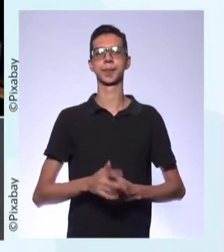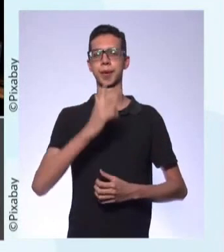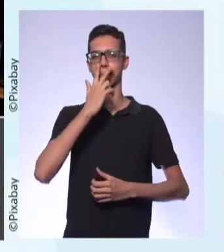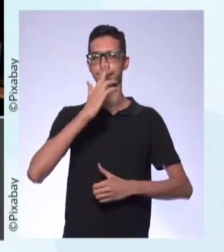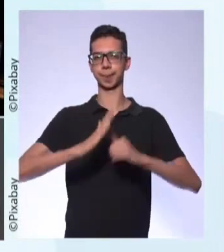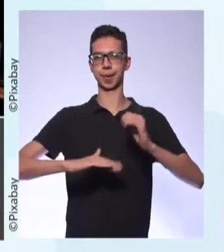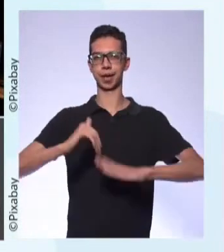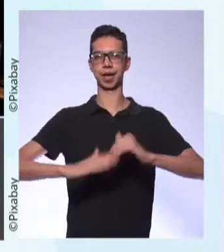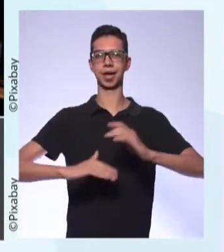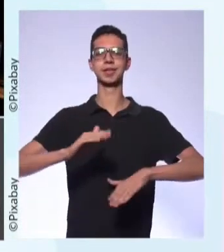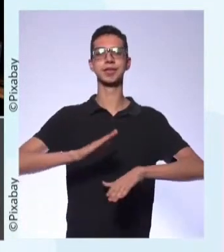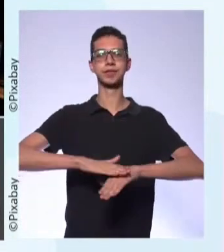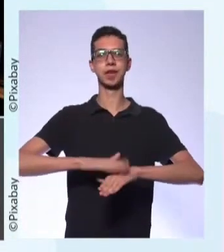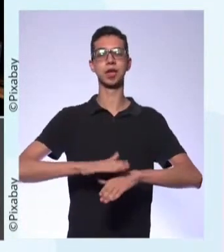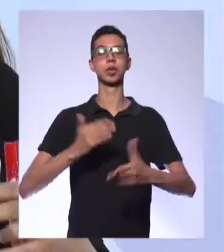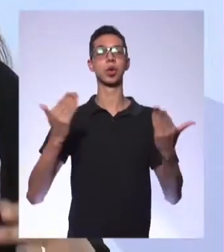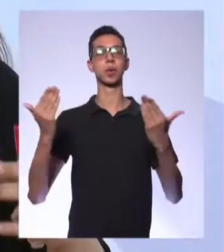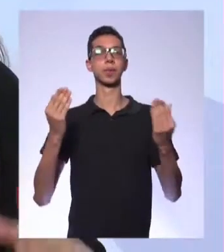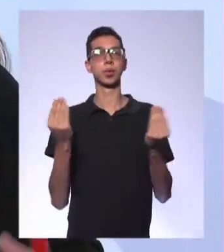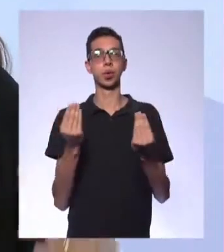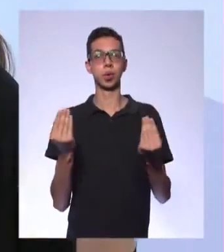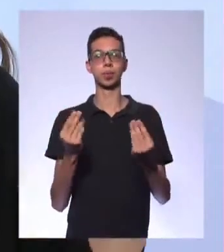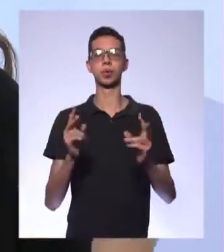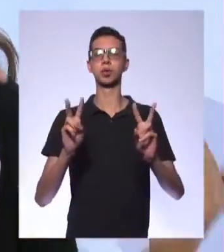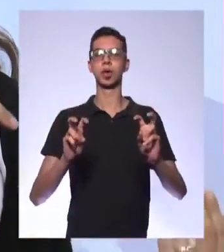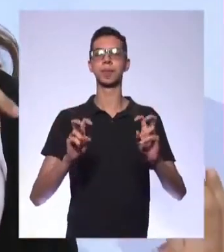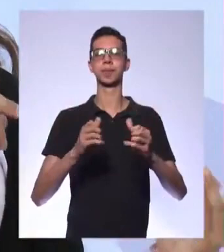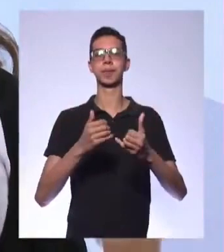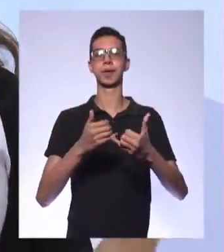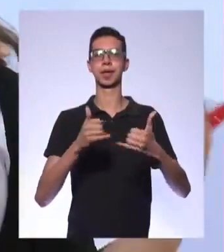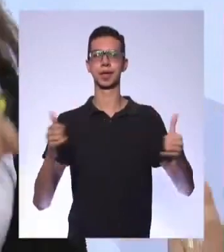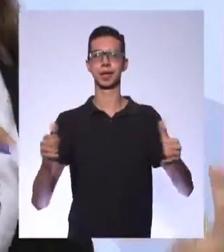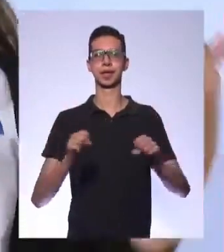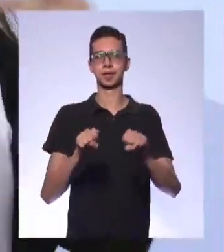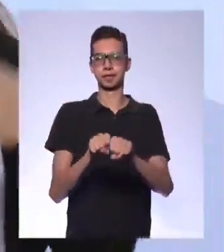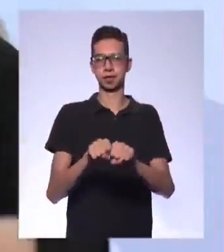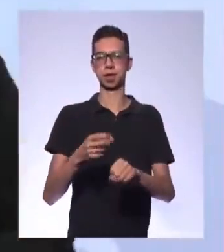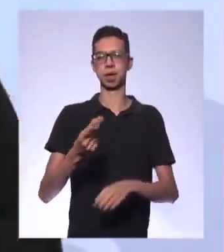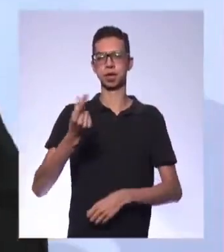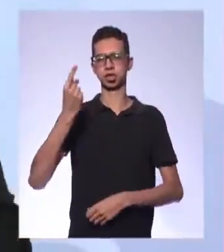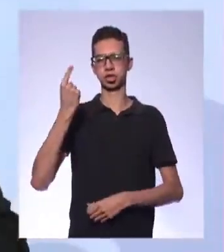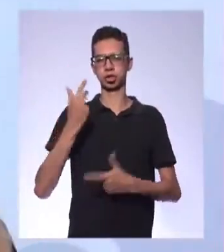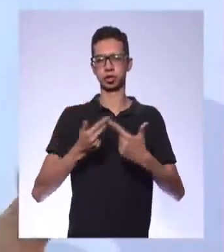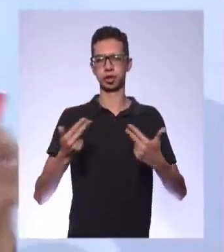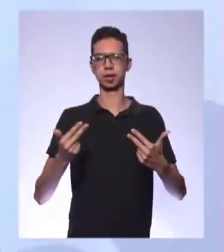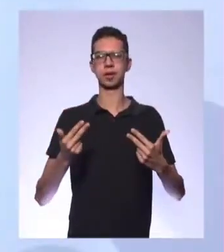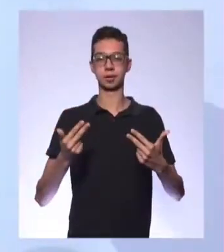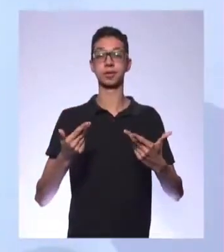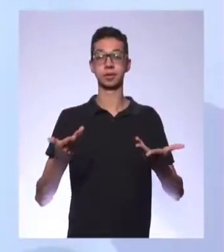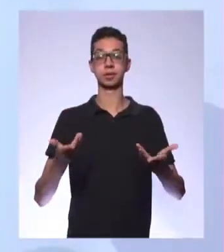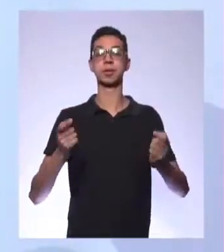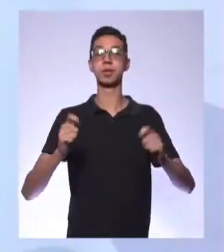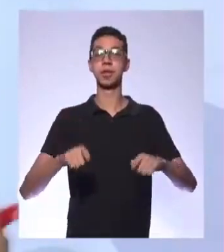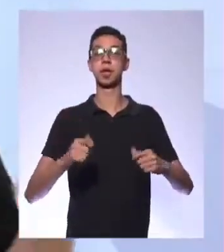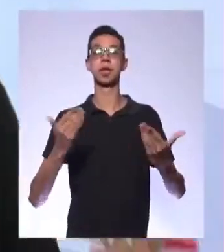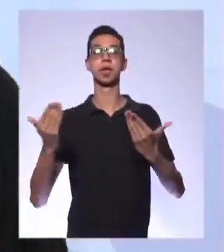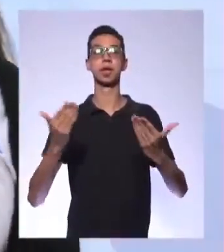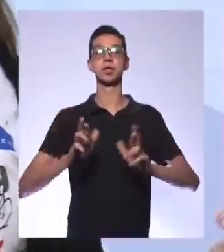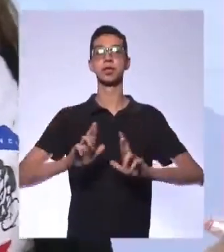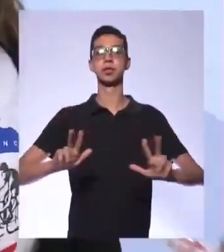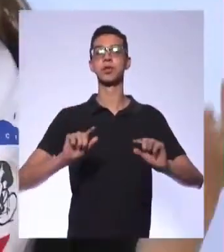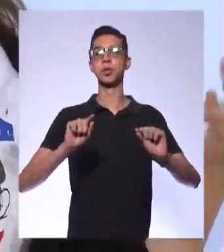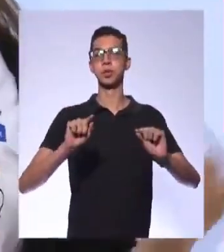da coisa, associada a essa eletrônica antiga, né, anterior, né, a gente pode diferenciar aí